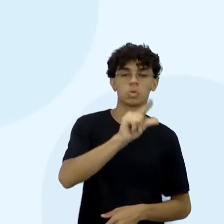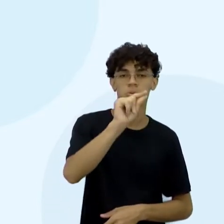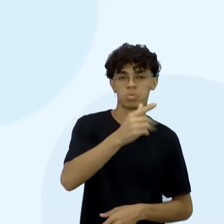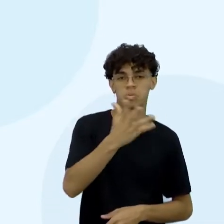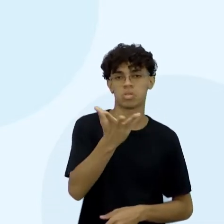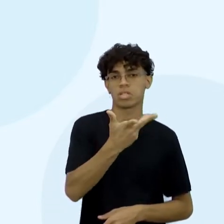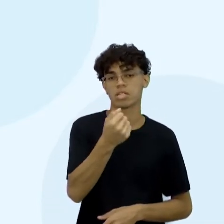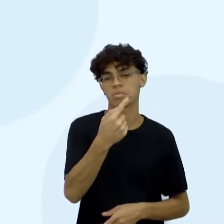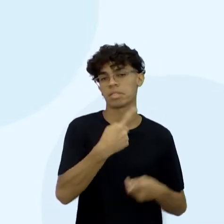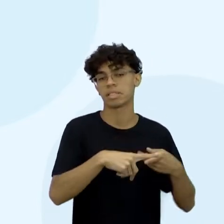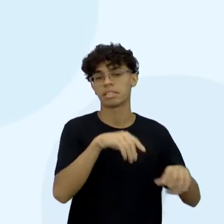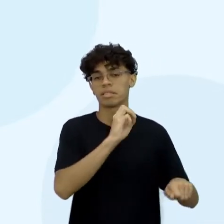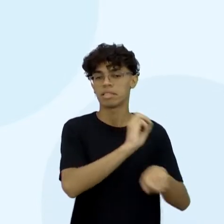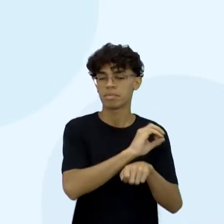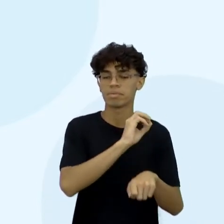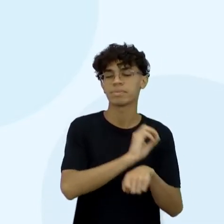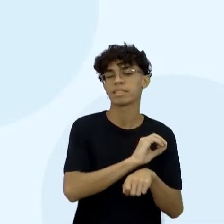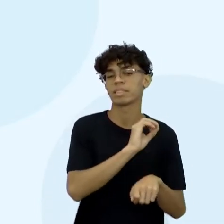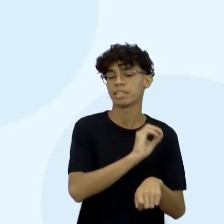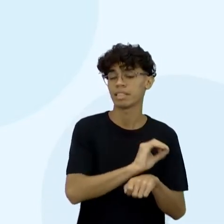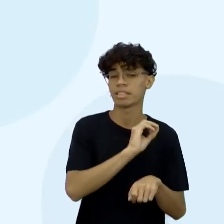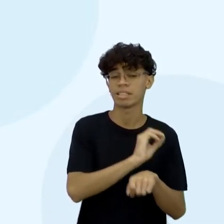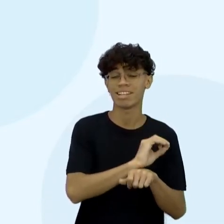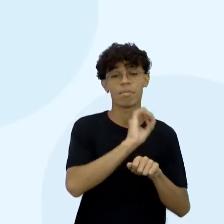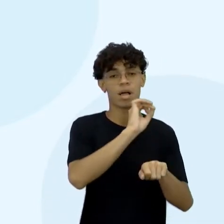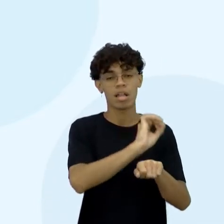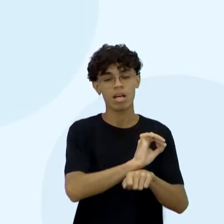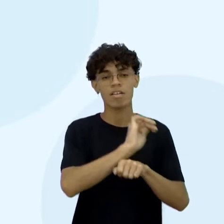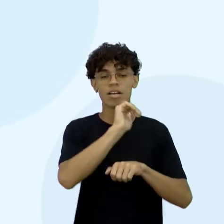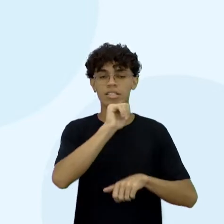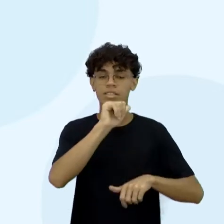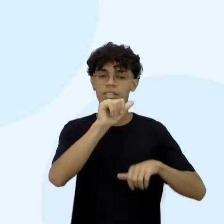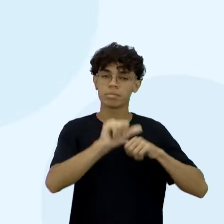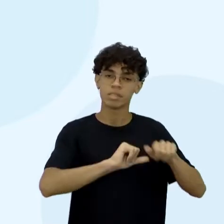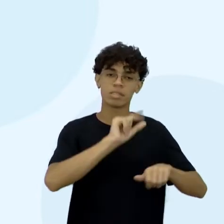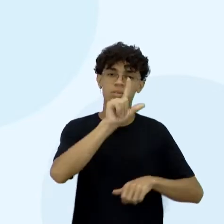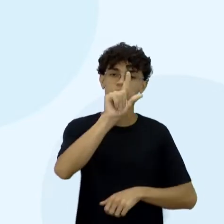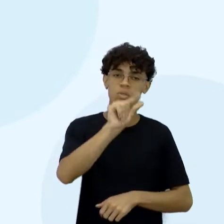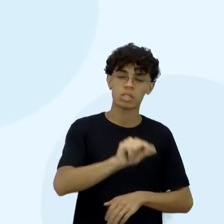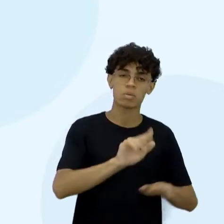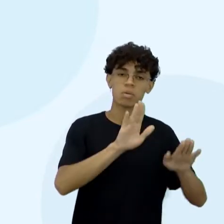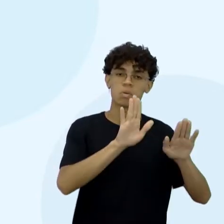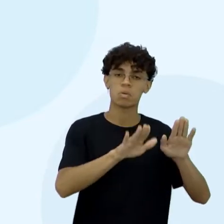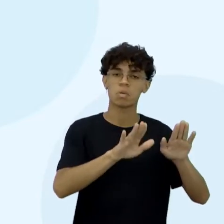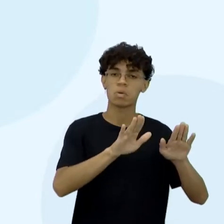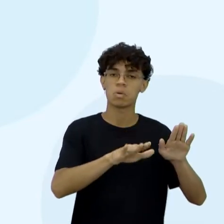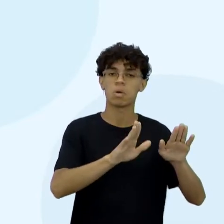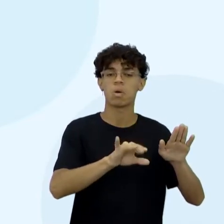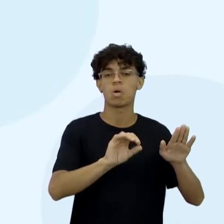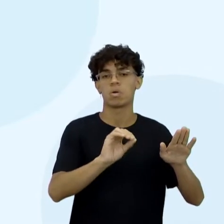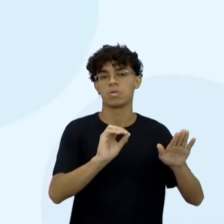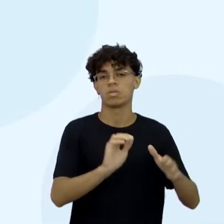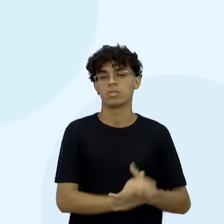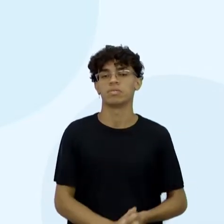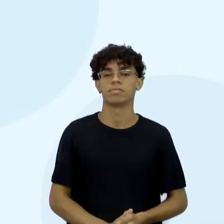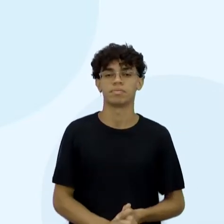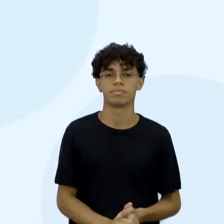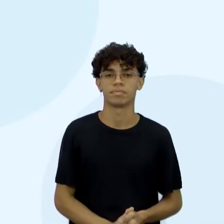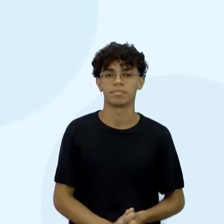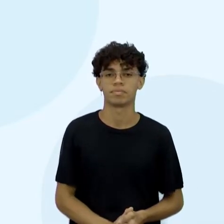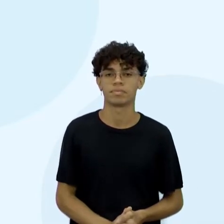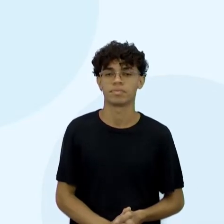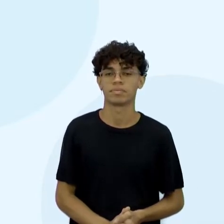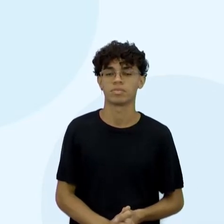gente está brincando, desacelerado, mas também a gente pode encontrar aí nos livros movimento retardado, tá bom? Para trás,